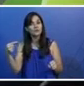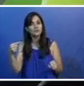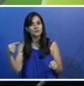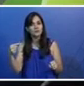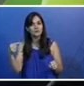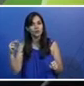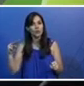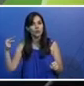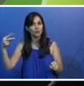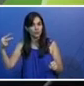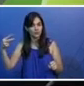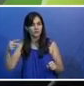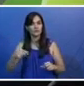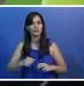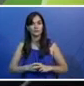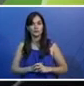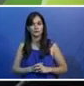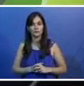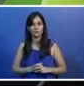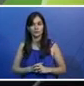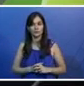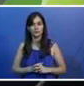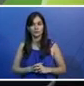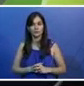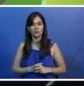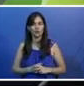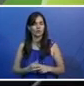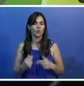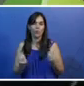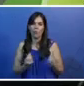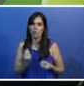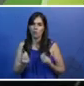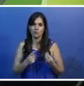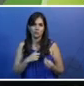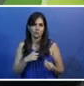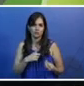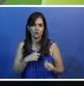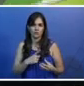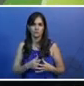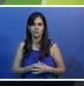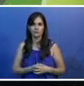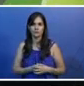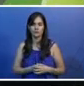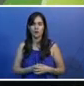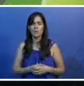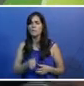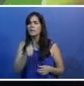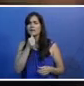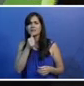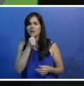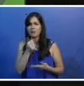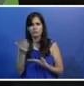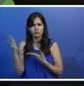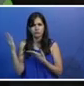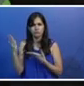dos termos semelhantes, de acordo com o sinal que tiver. Por exemplo, ó,